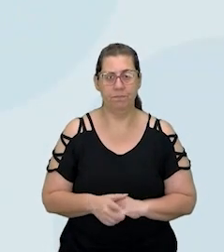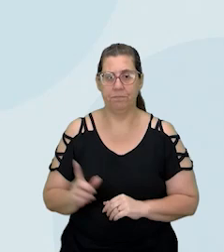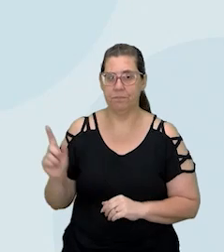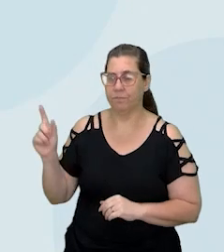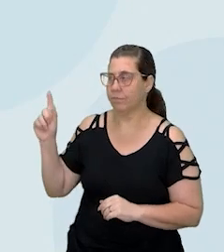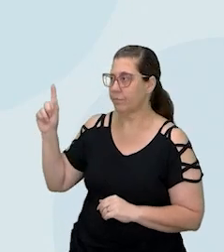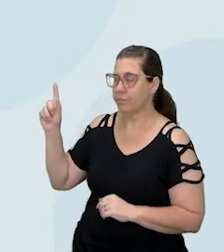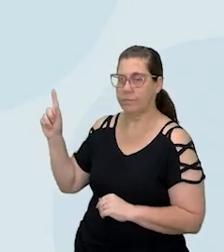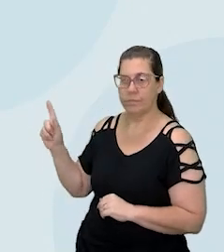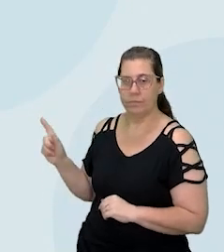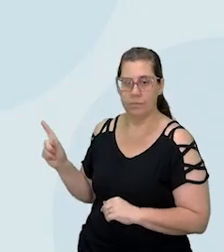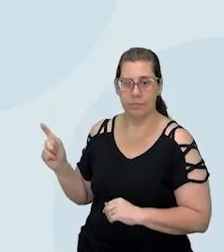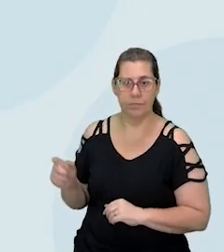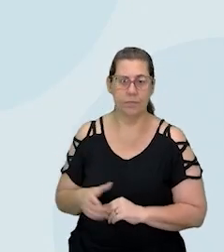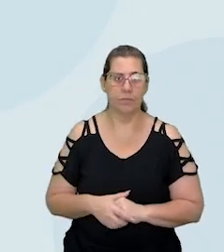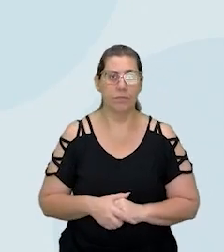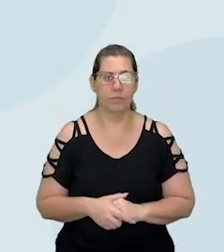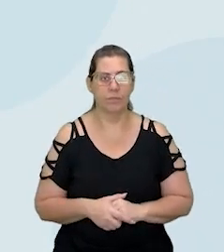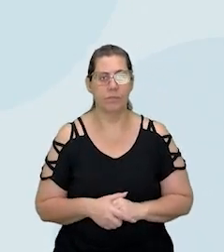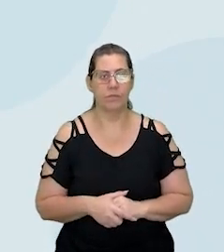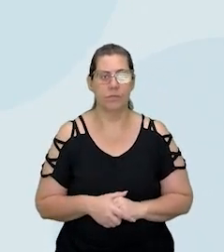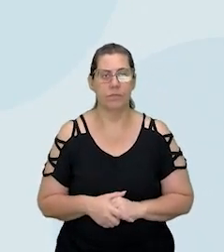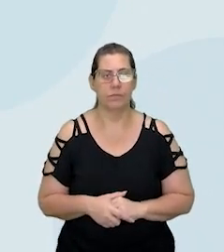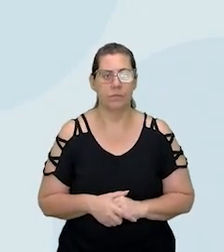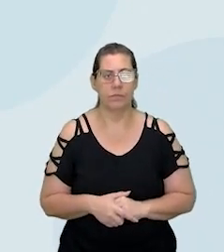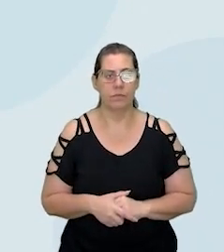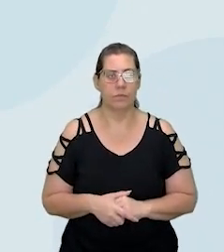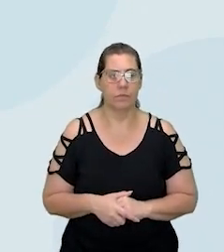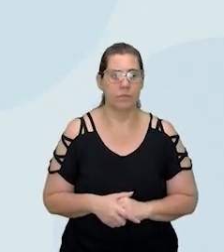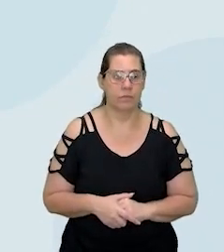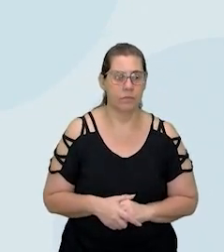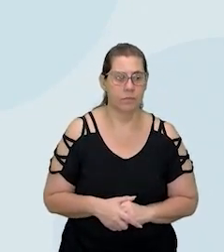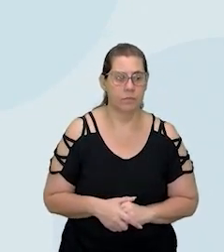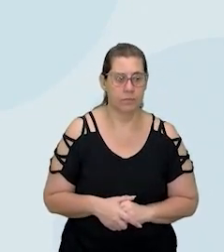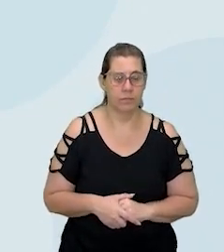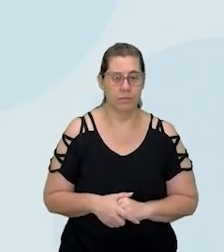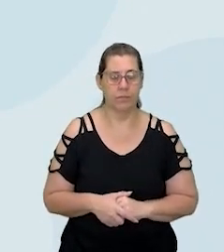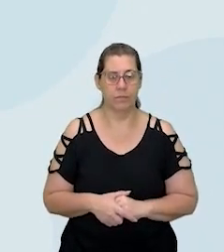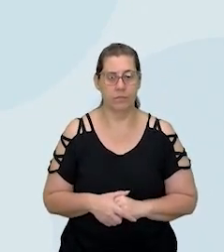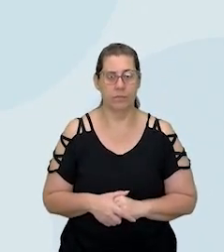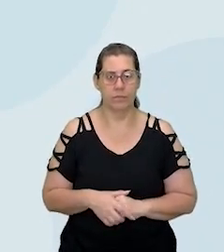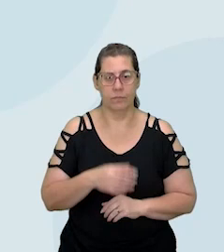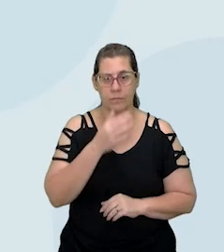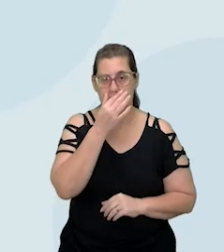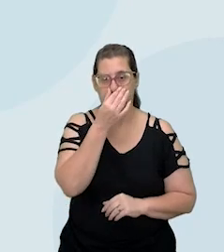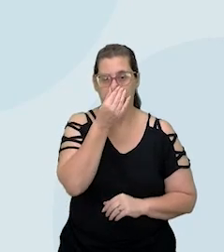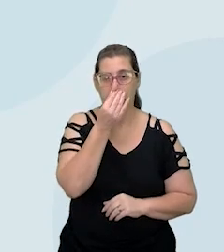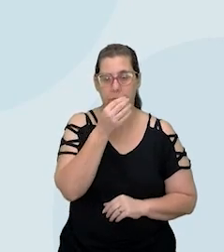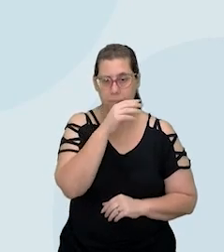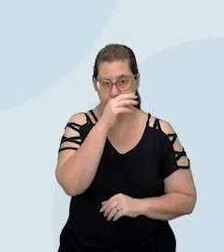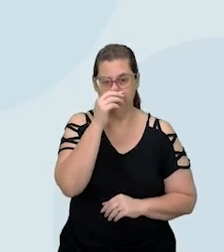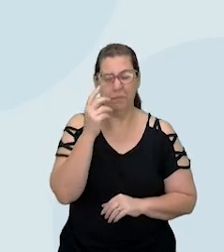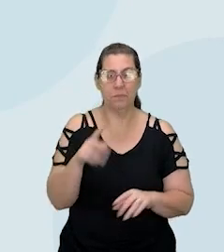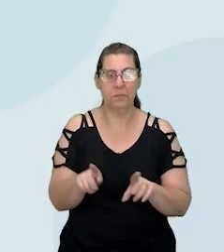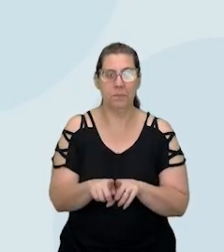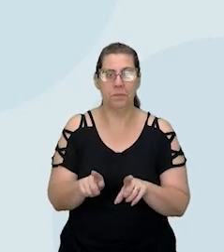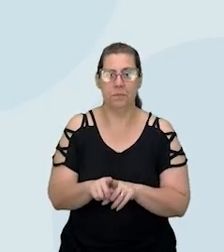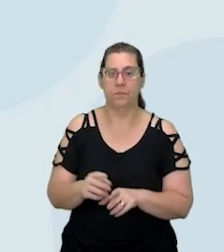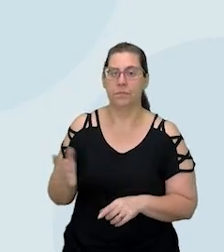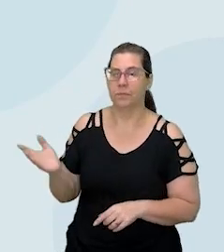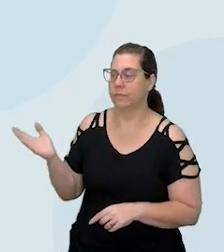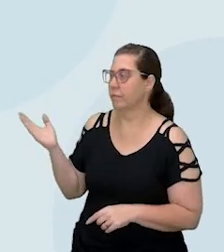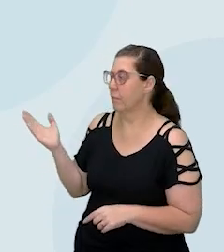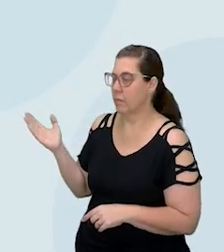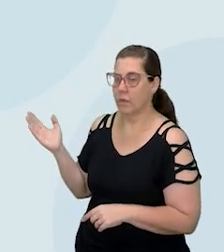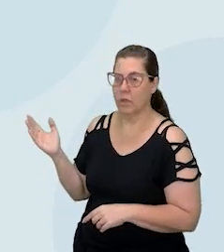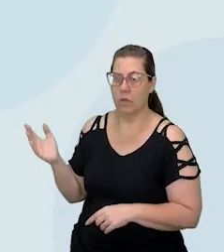lá. As 7 imagens estão aí, então a gente tem tatame, a gente tem lugares ali que eu achei a muralha da